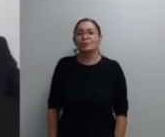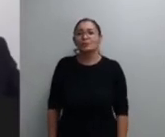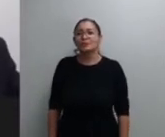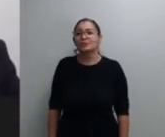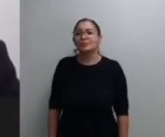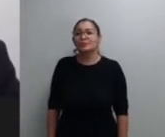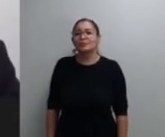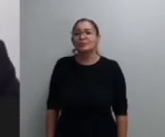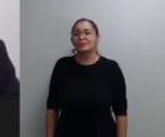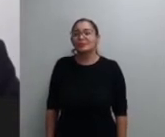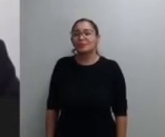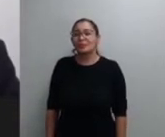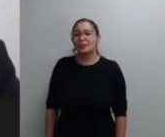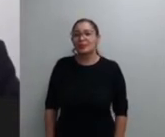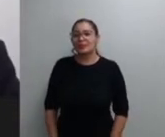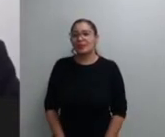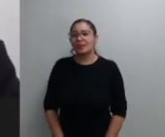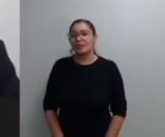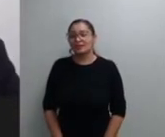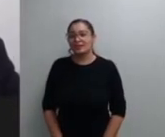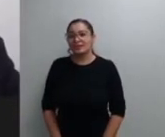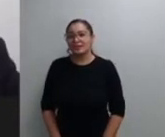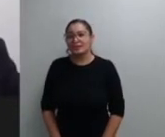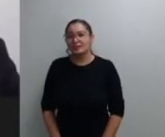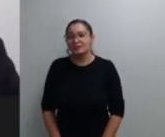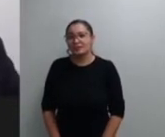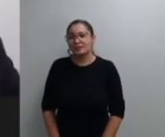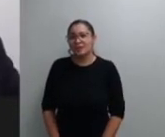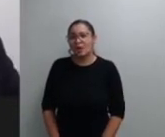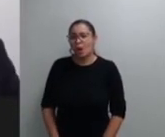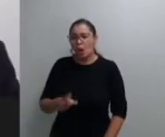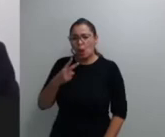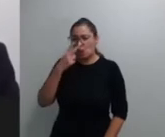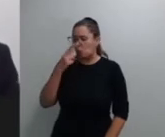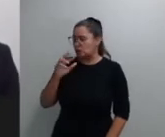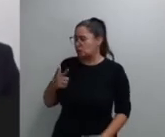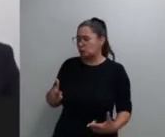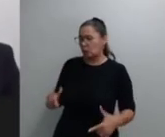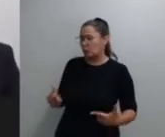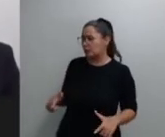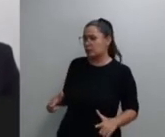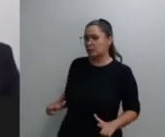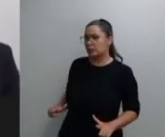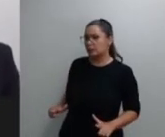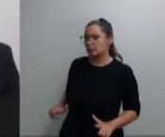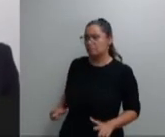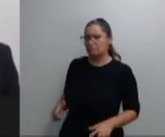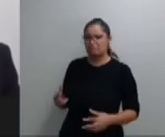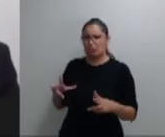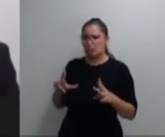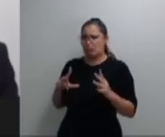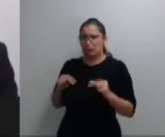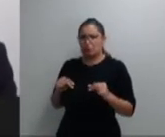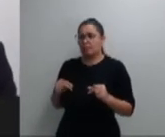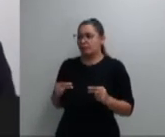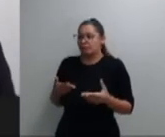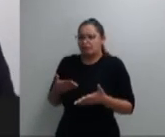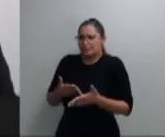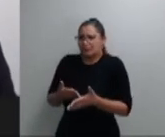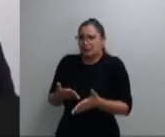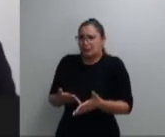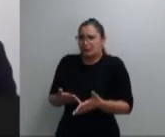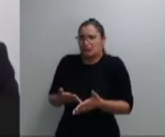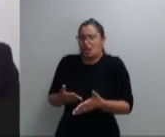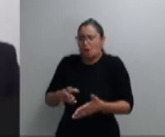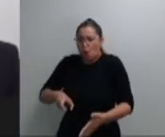sancionadora eu acho isso uma novidade desnecessária desnecessária deve-se permitir ao acusado a